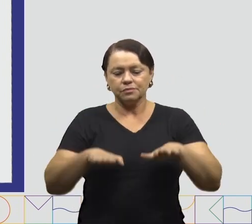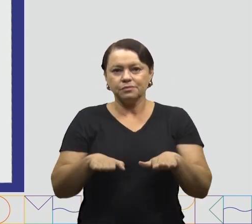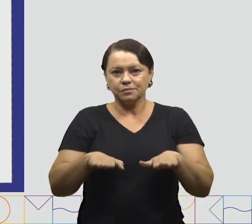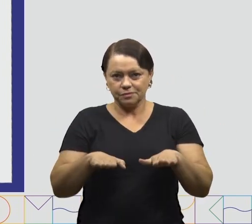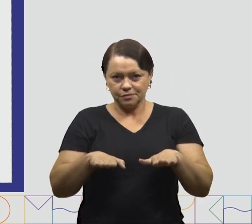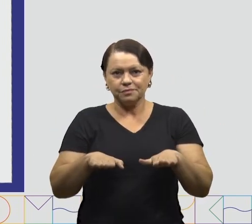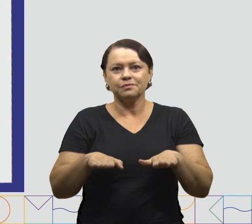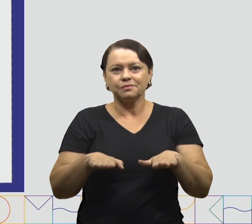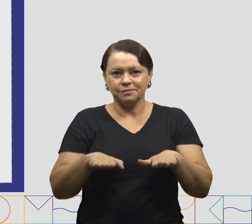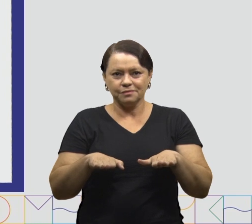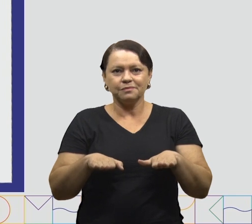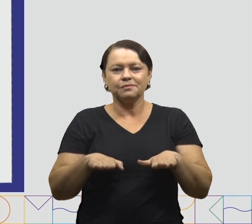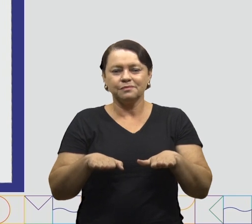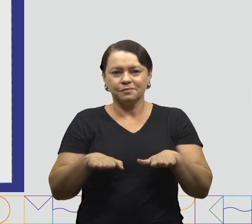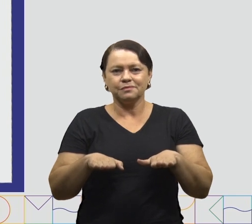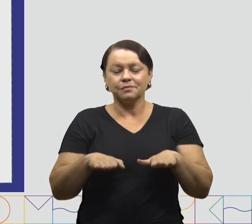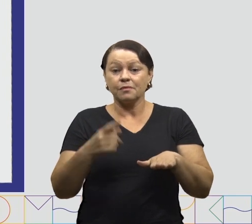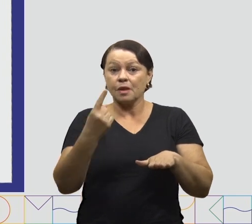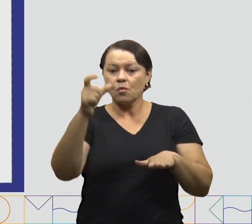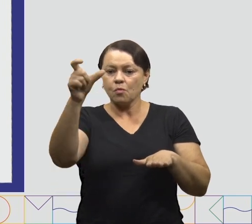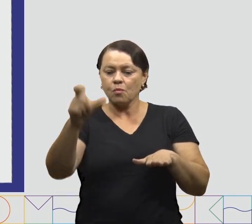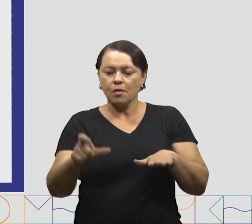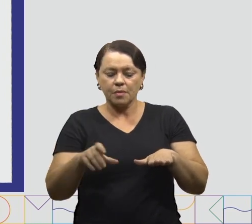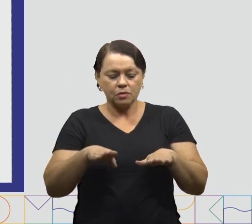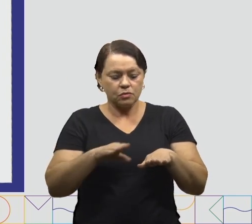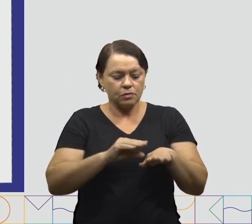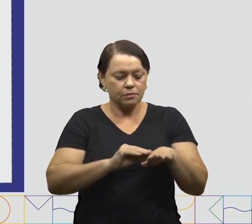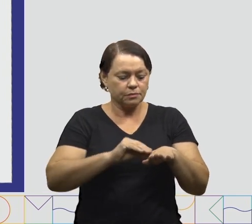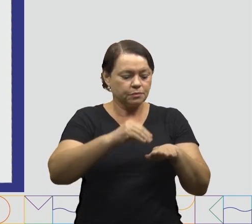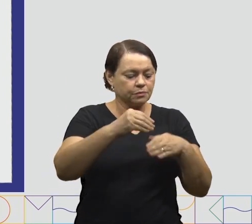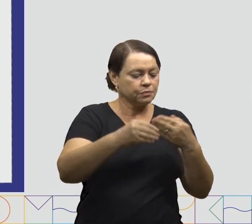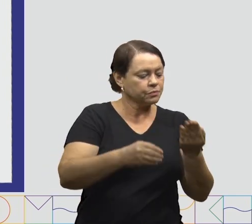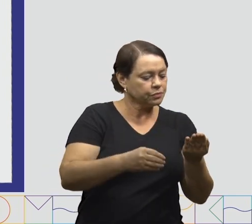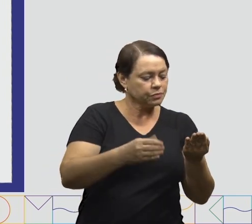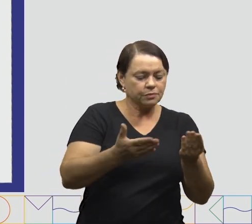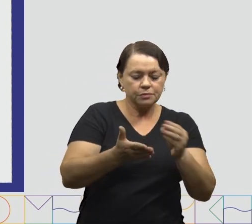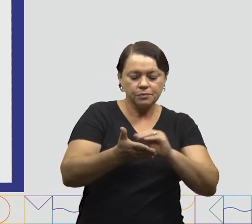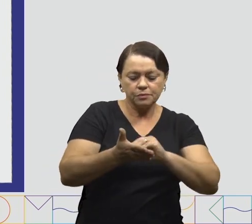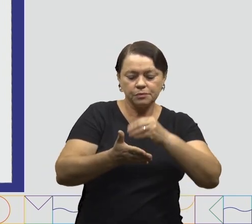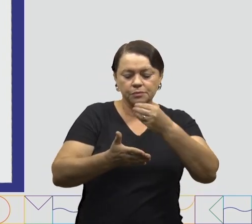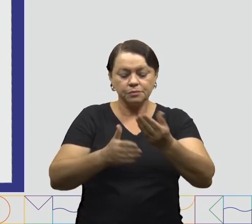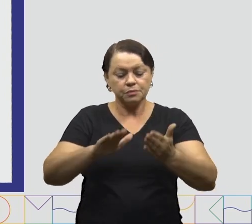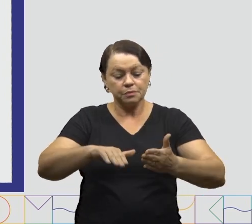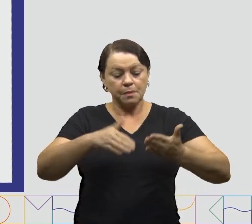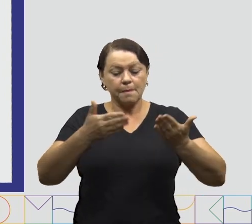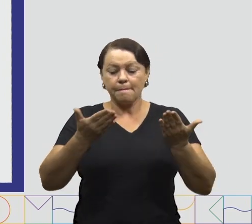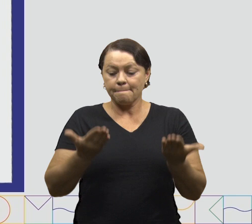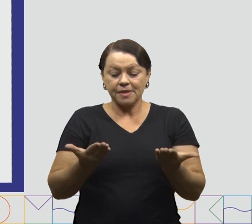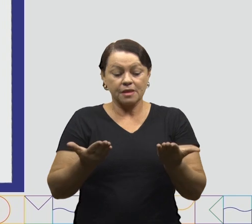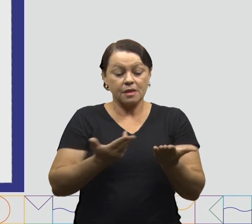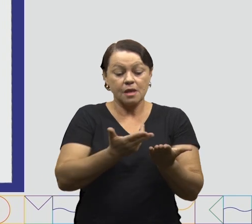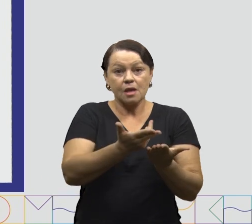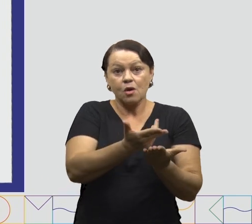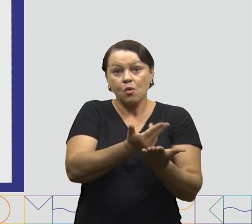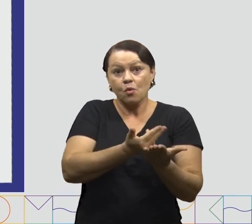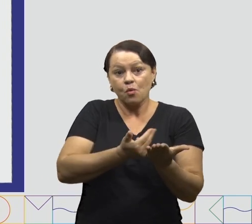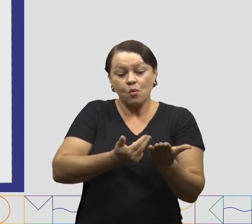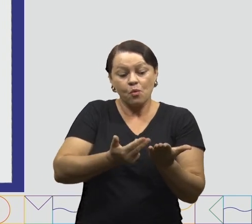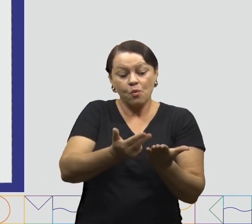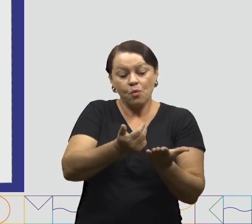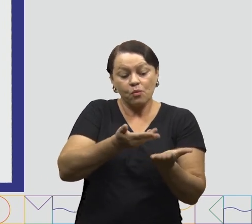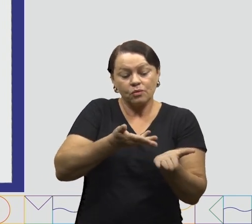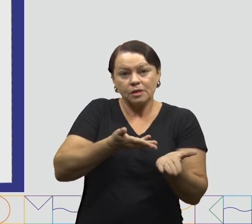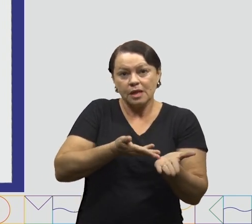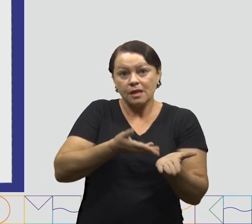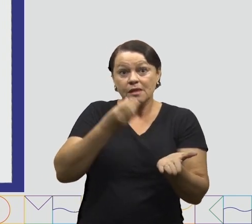uma superfície. Um jogador vira 2 cartas e as coloca viradas para cima, para que